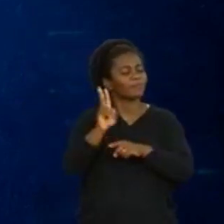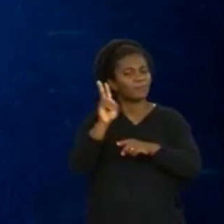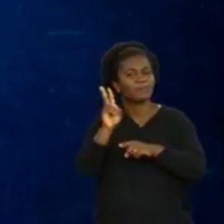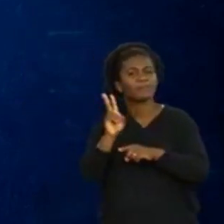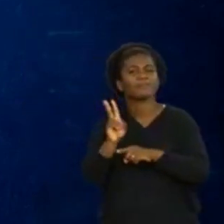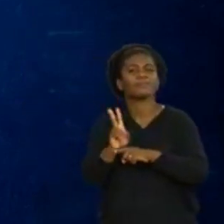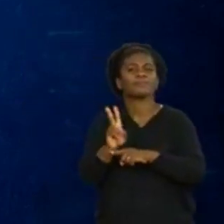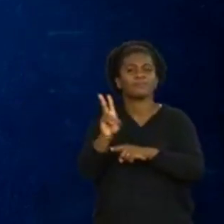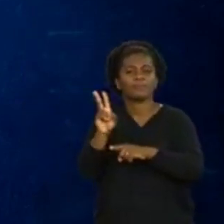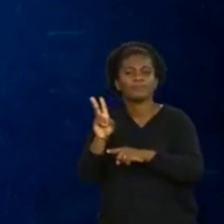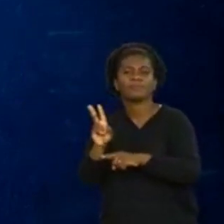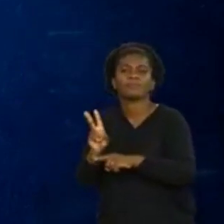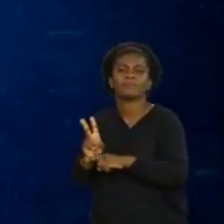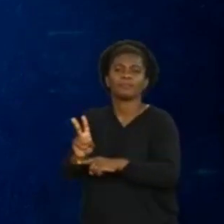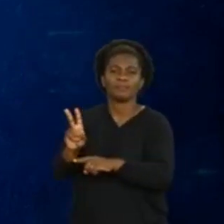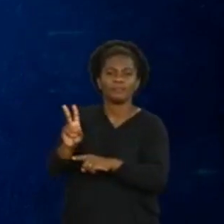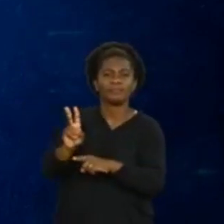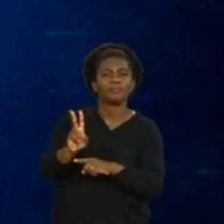Eu cuido de ti.